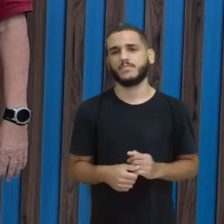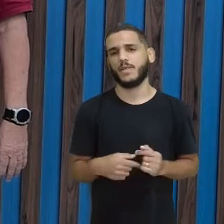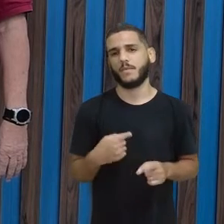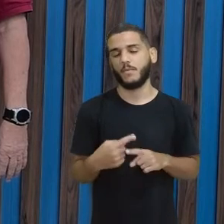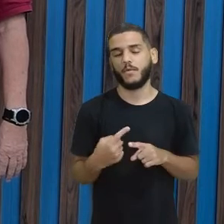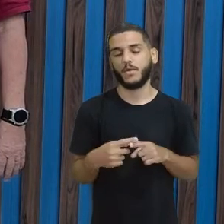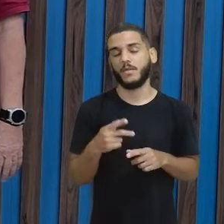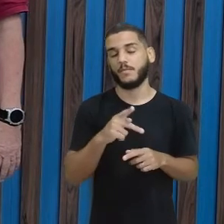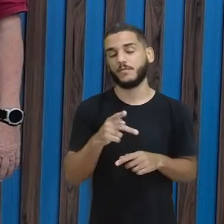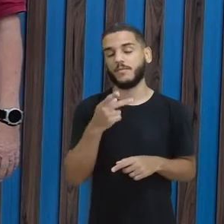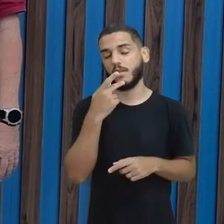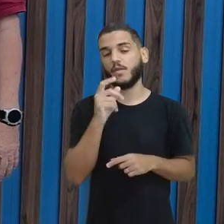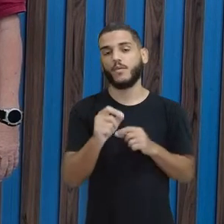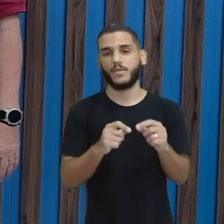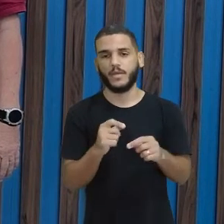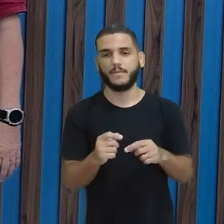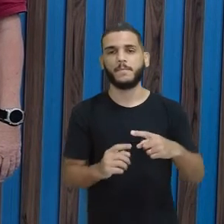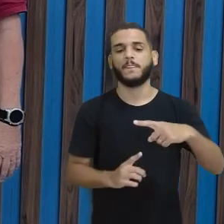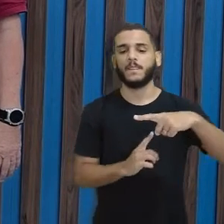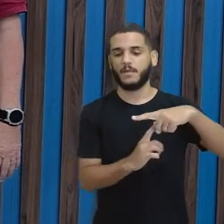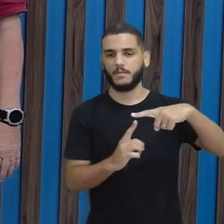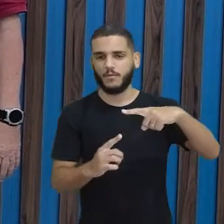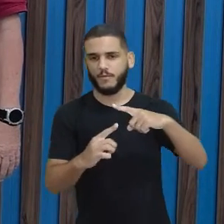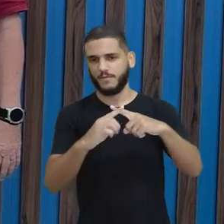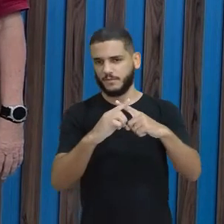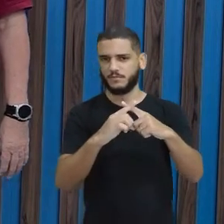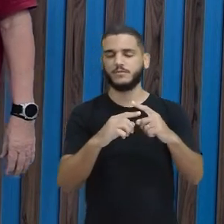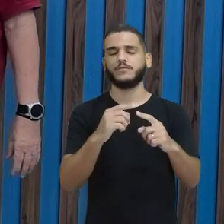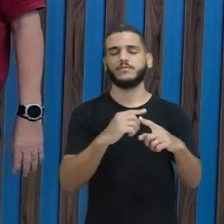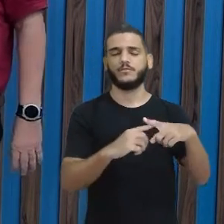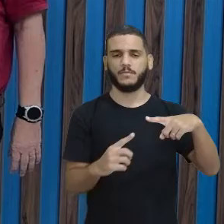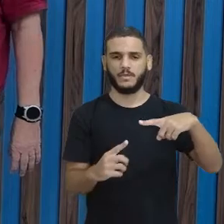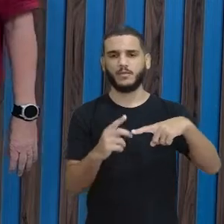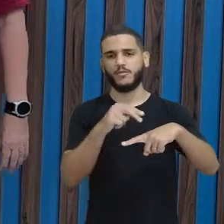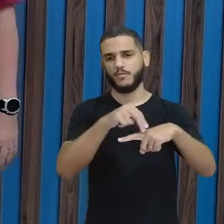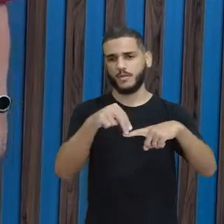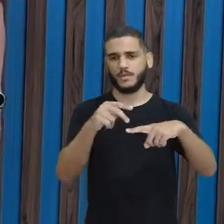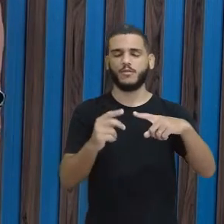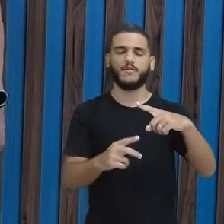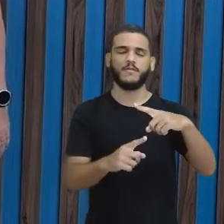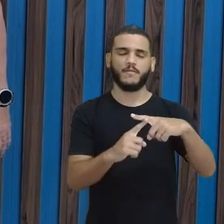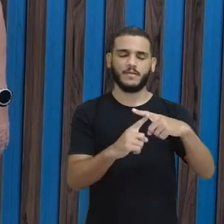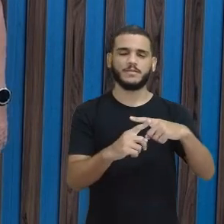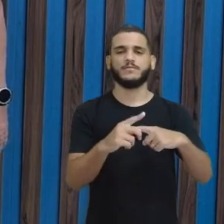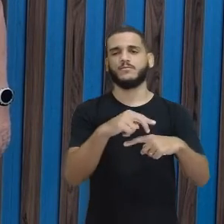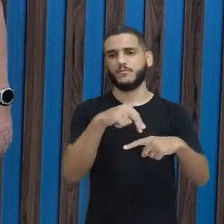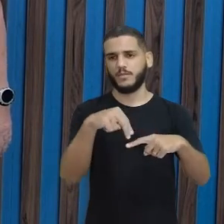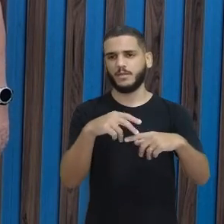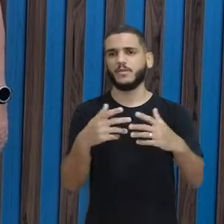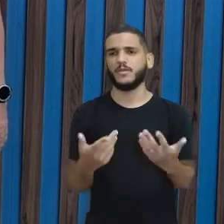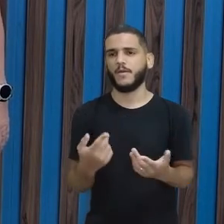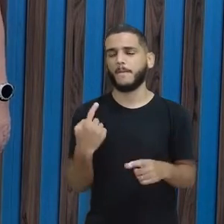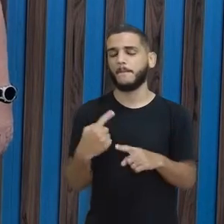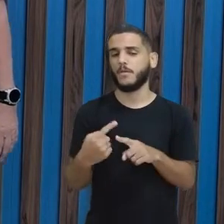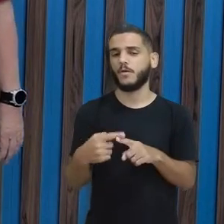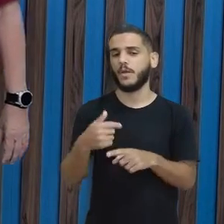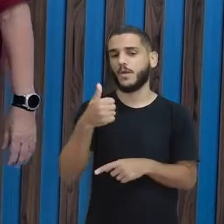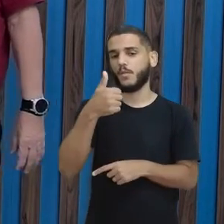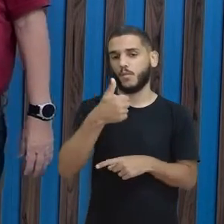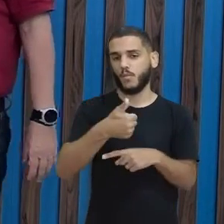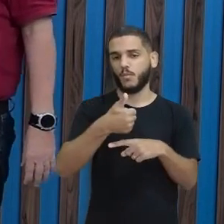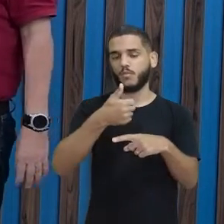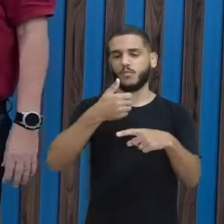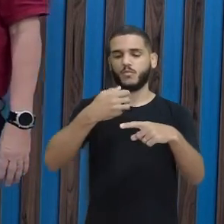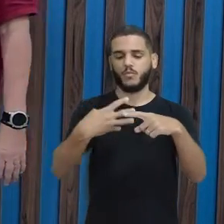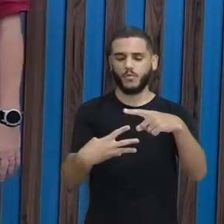Bravo falou que dá 1 vezes 1, 1, 2 vezes 2, 4. E por que, Ricardinho, 1/4 gerou 25%?